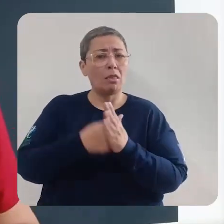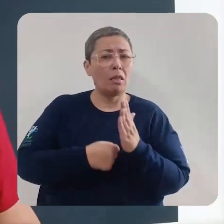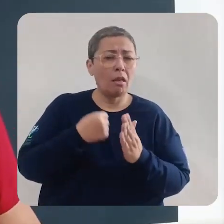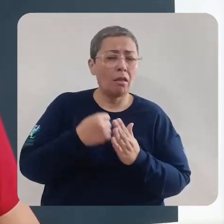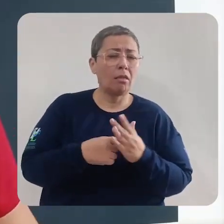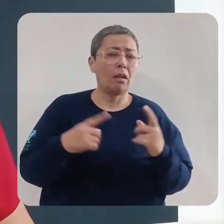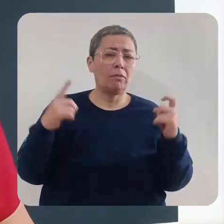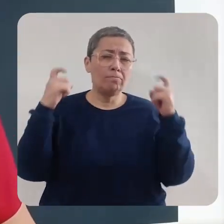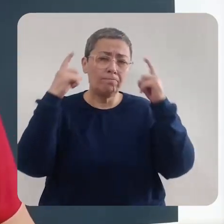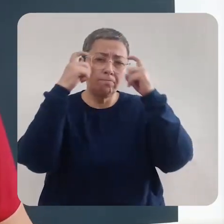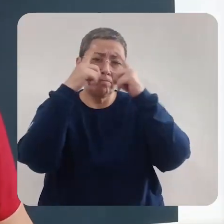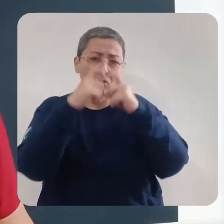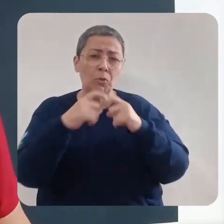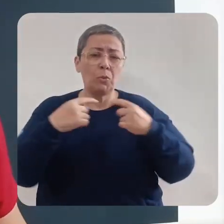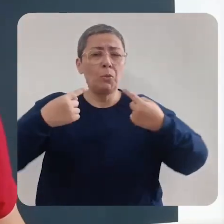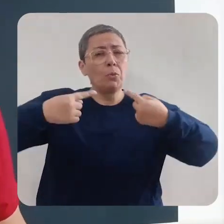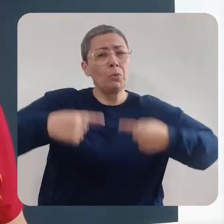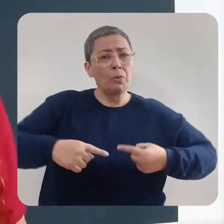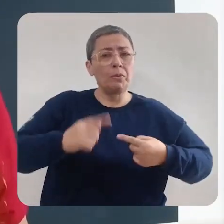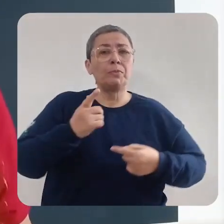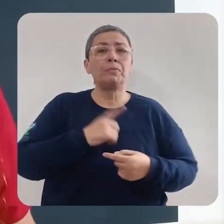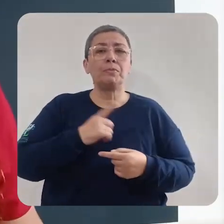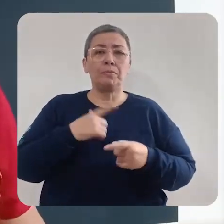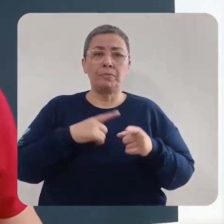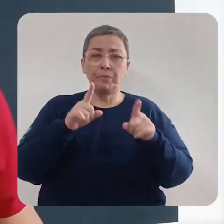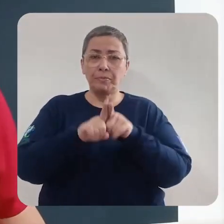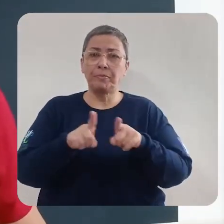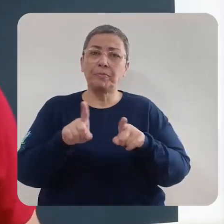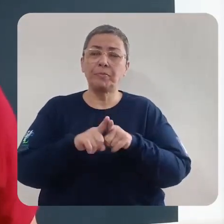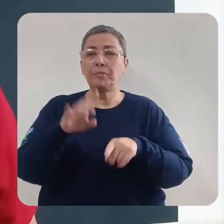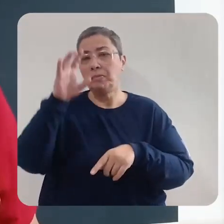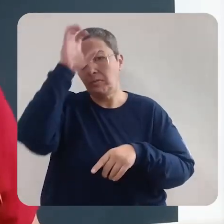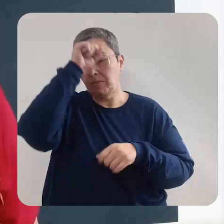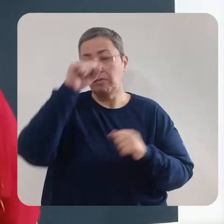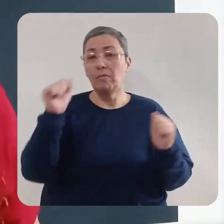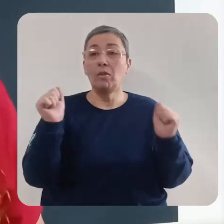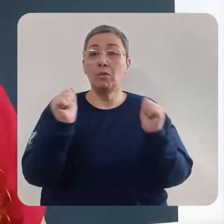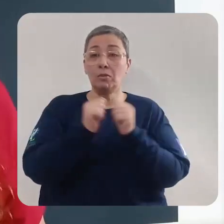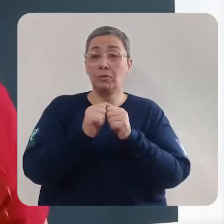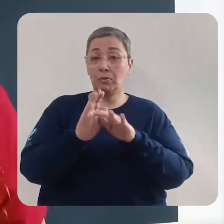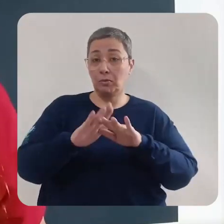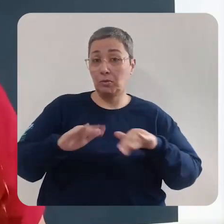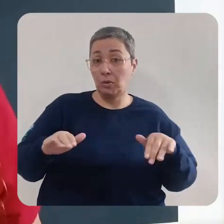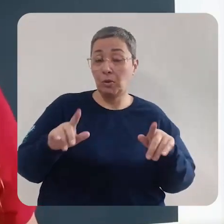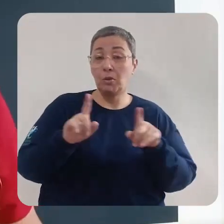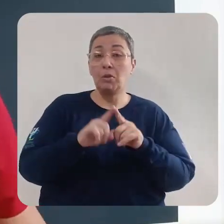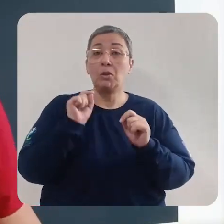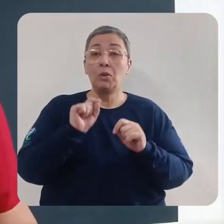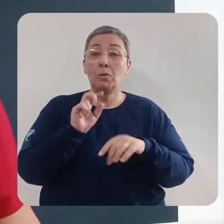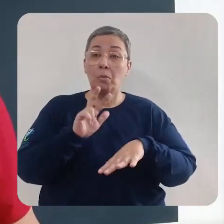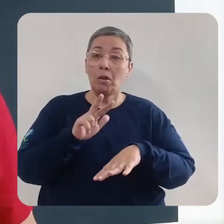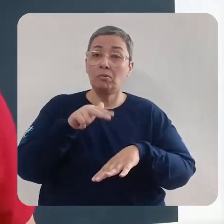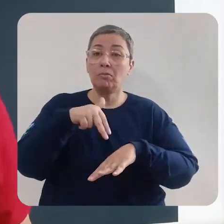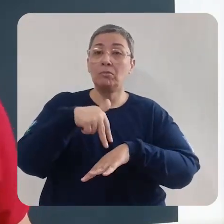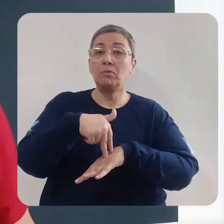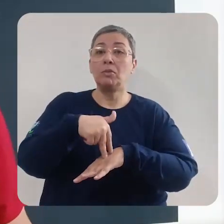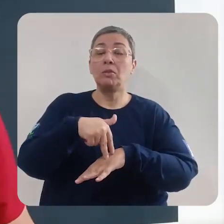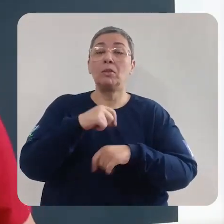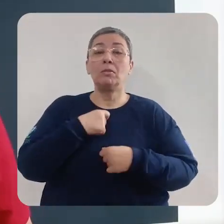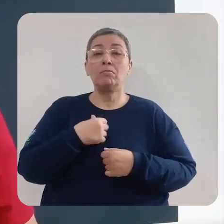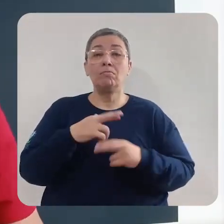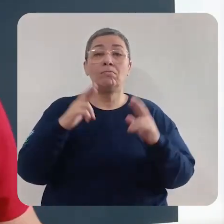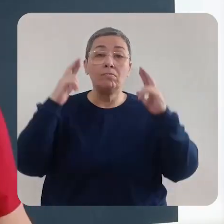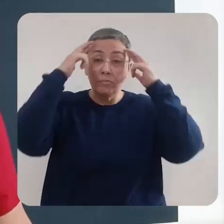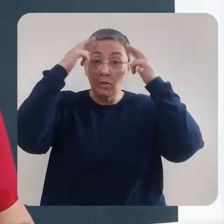enfrentando muitas dificuldades, muitos desafios e também aprendendo junto com as crianças. Em posição respeitosa,